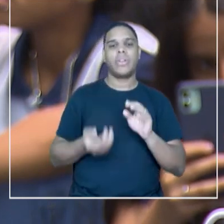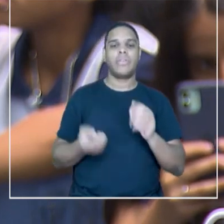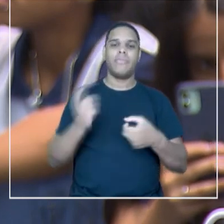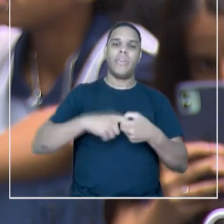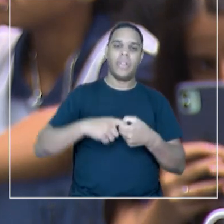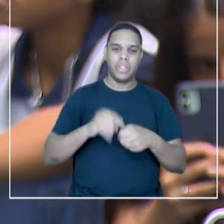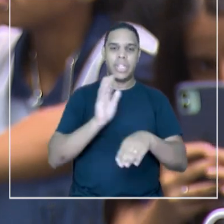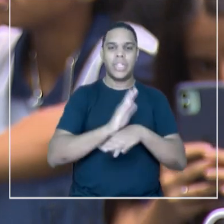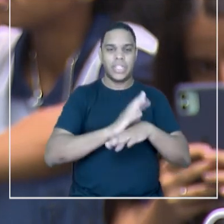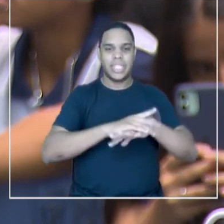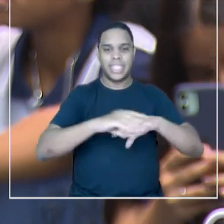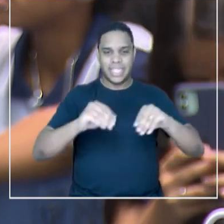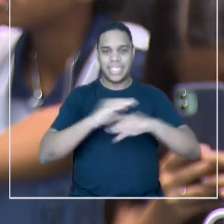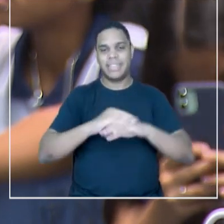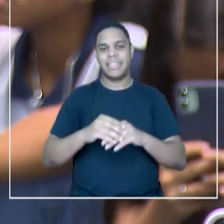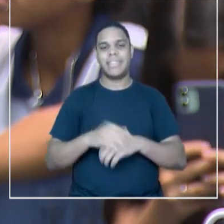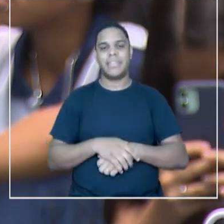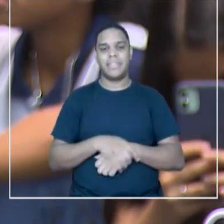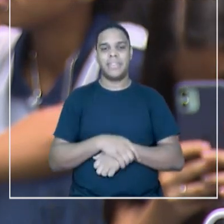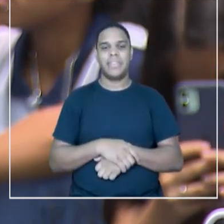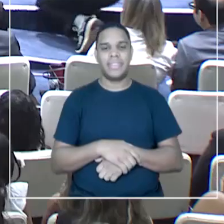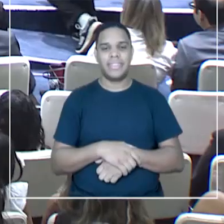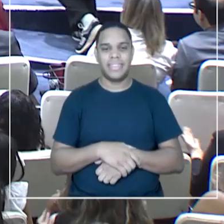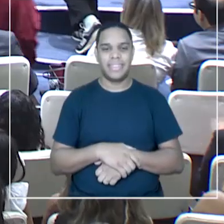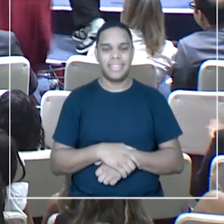a ser best-seller.